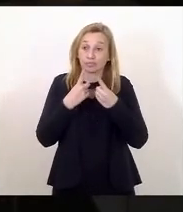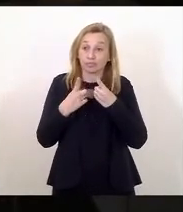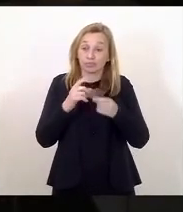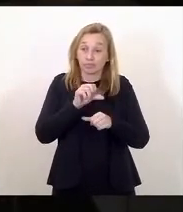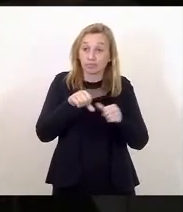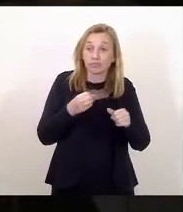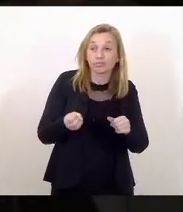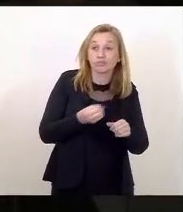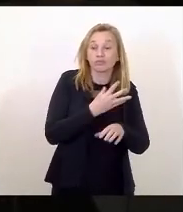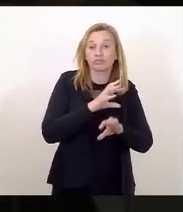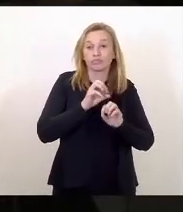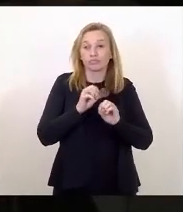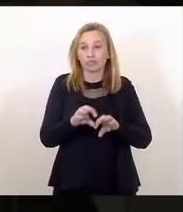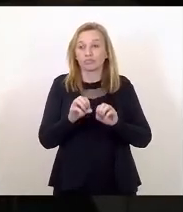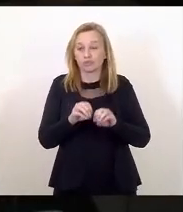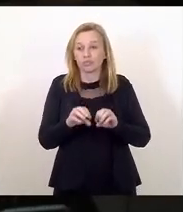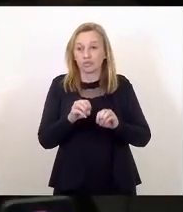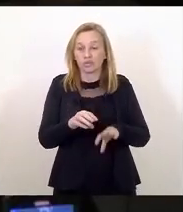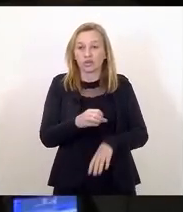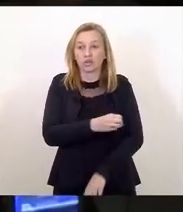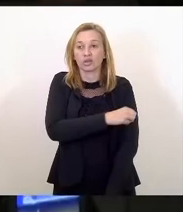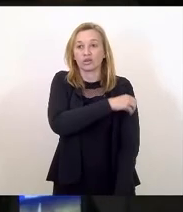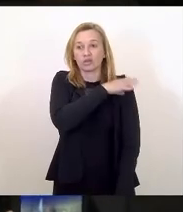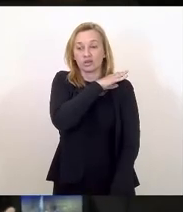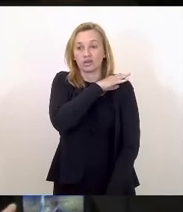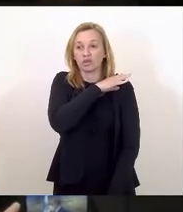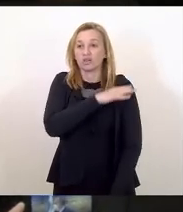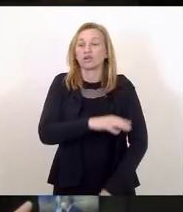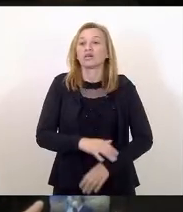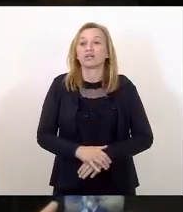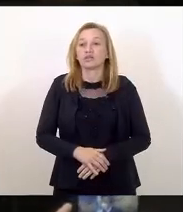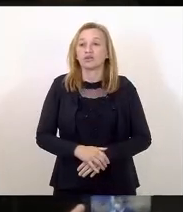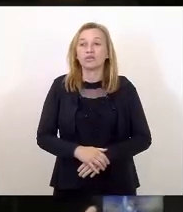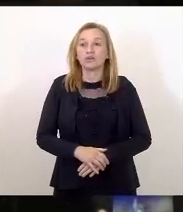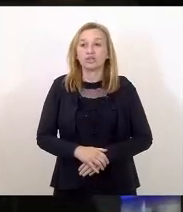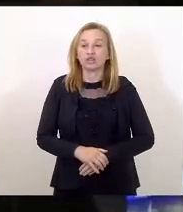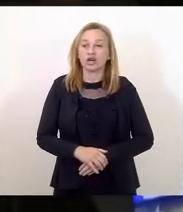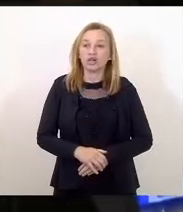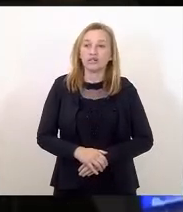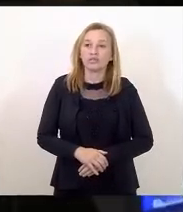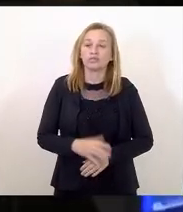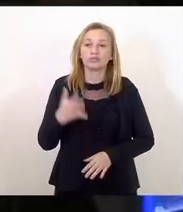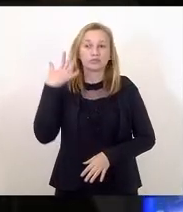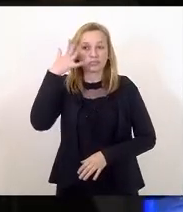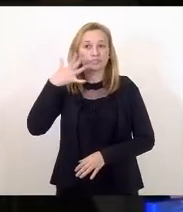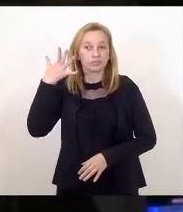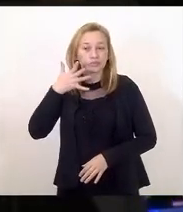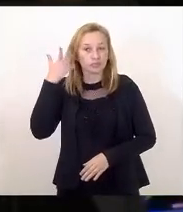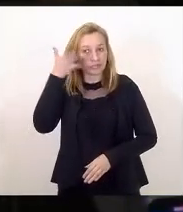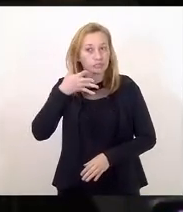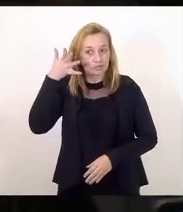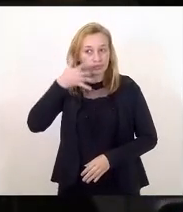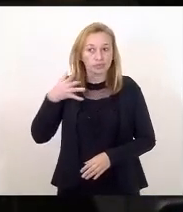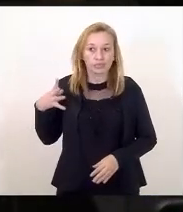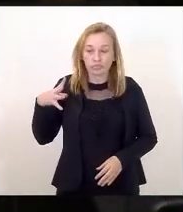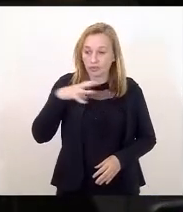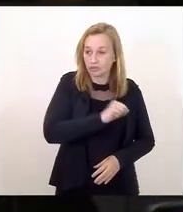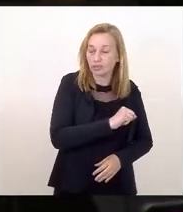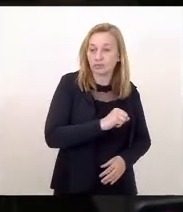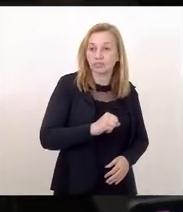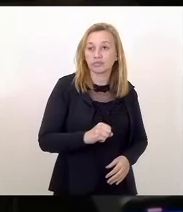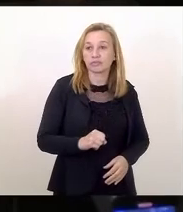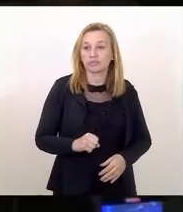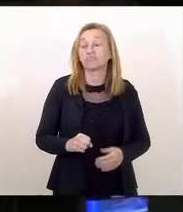reforma do ensino médio e a minha mensagem curta e rápida, deputado Flávio Serafini, meu companheiro, nessas lutas e em outras tantas.